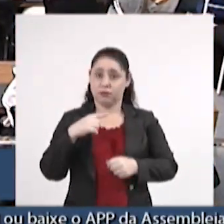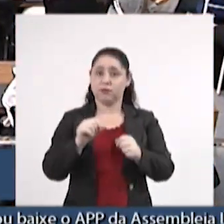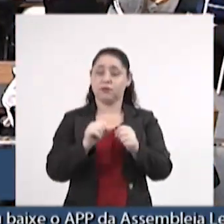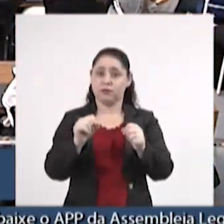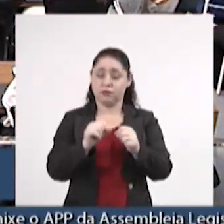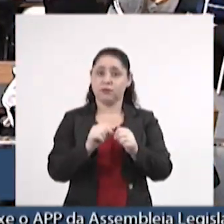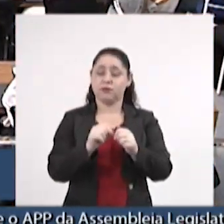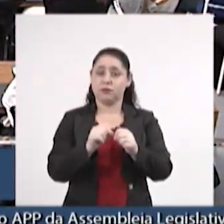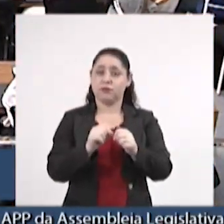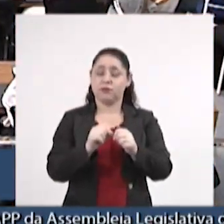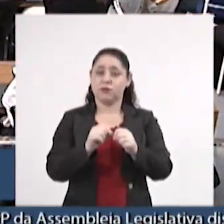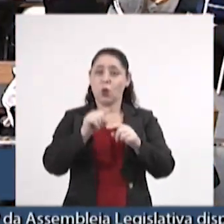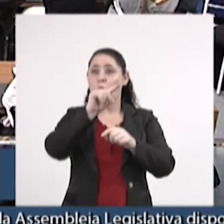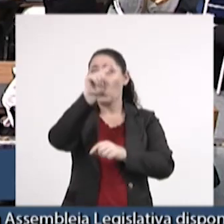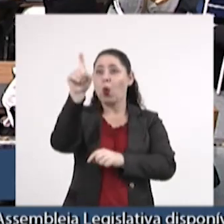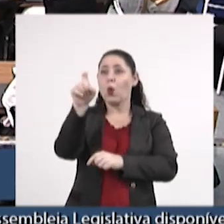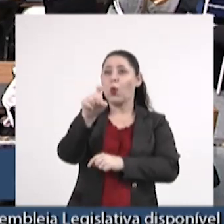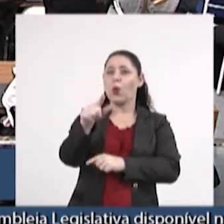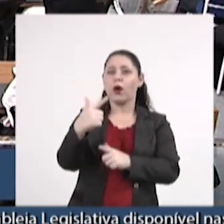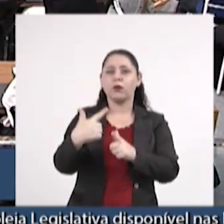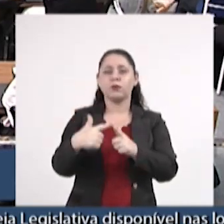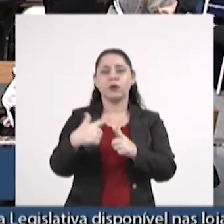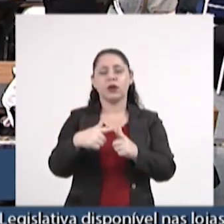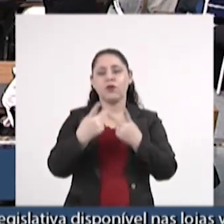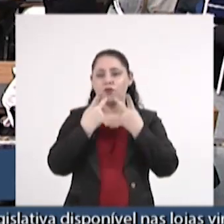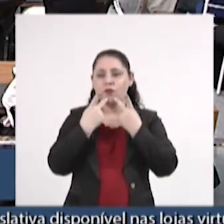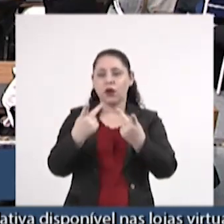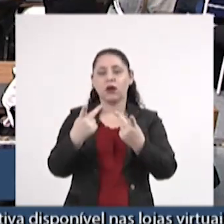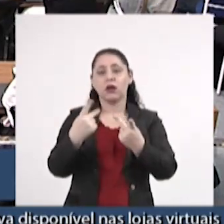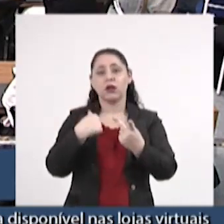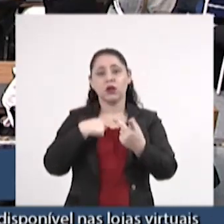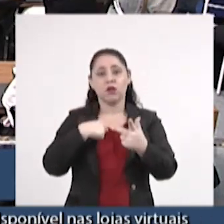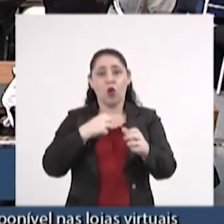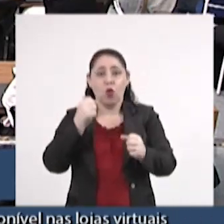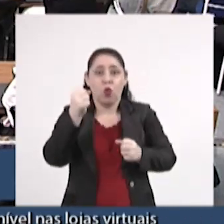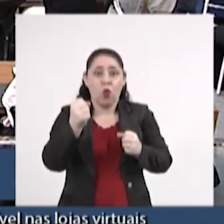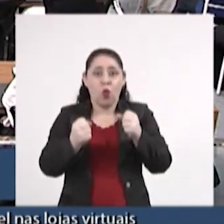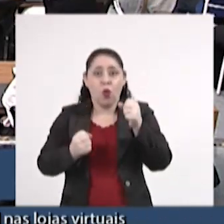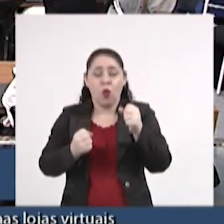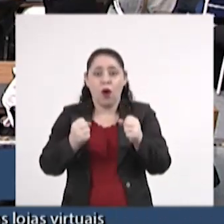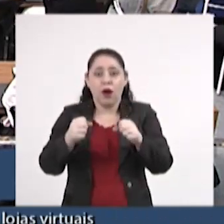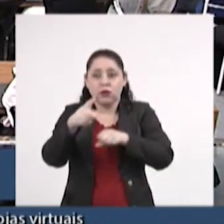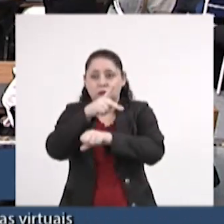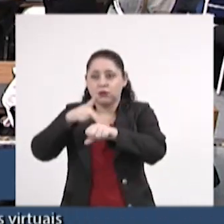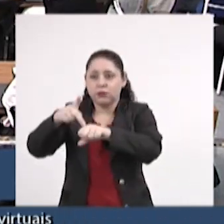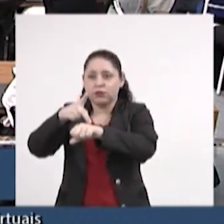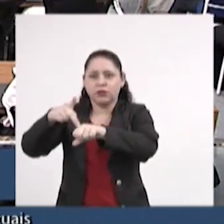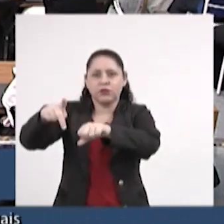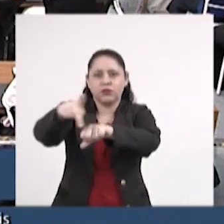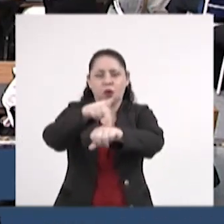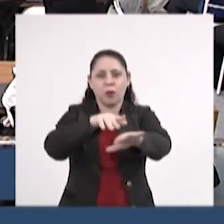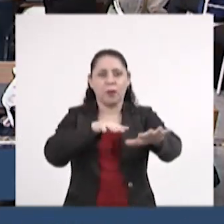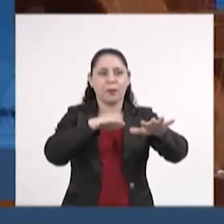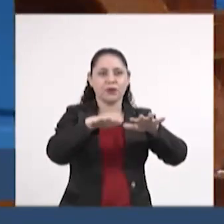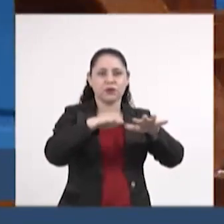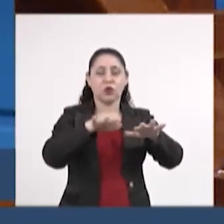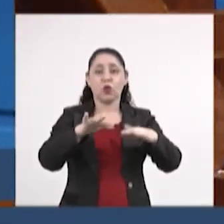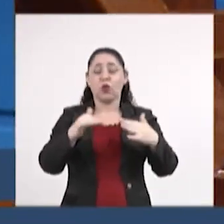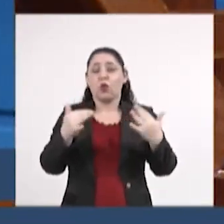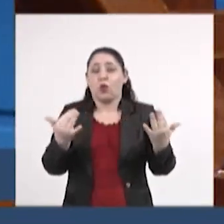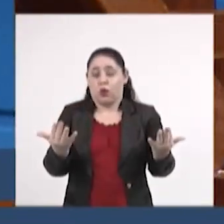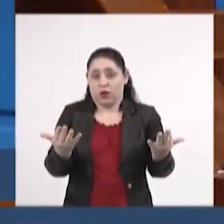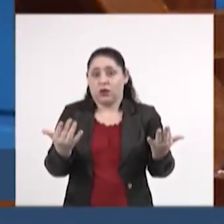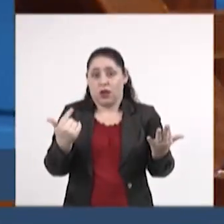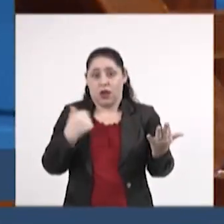uma grande questão, porque eu tenho dito que eu vou correr o país, eu vou fazer uma marcha. Mas quando eu